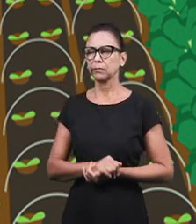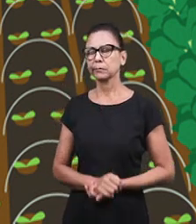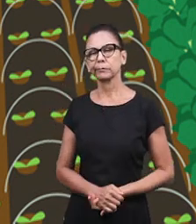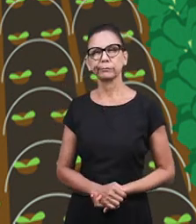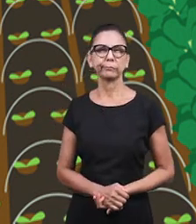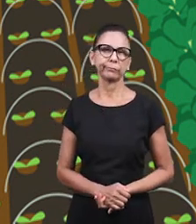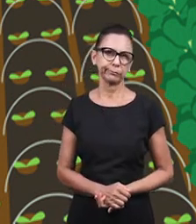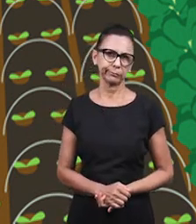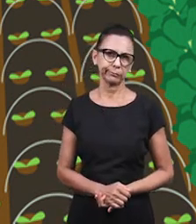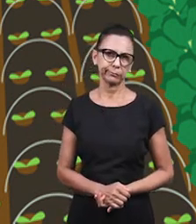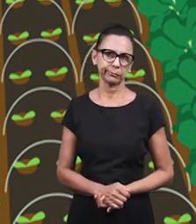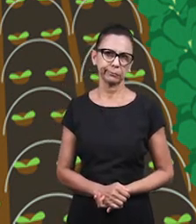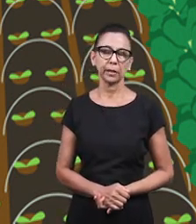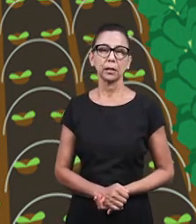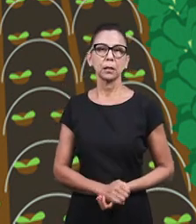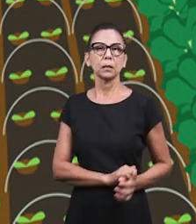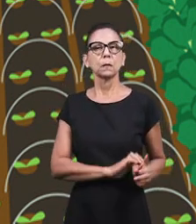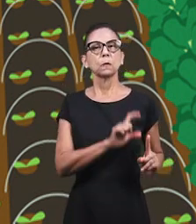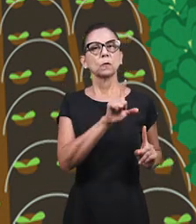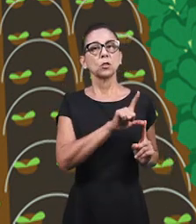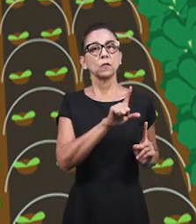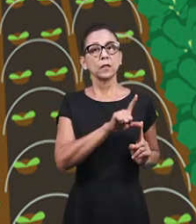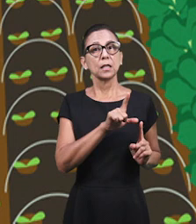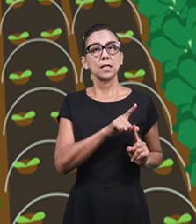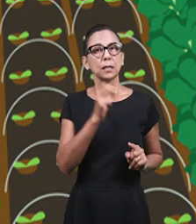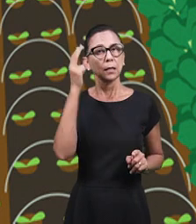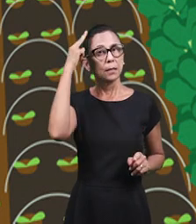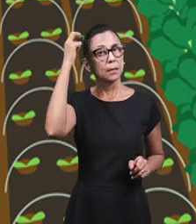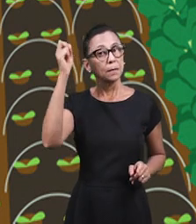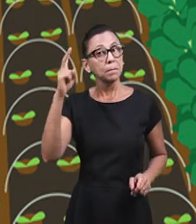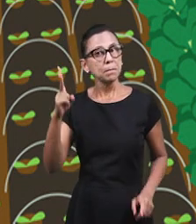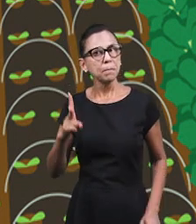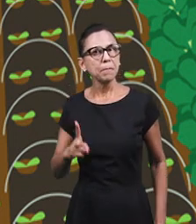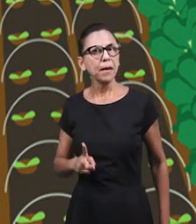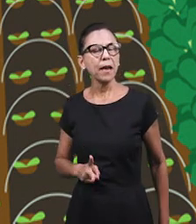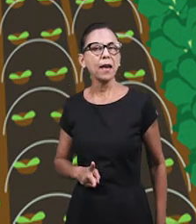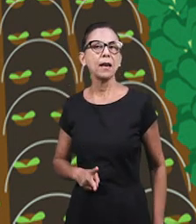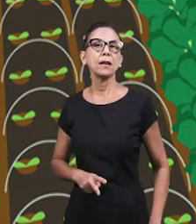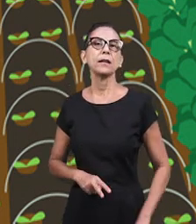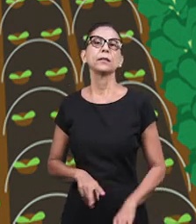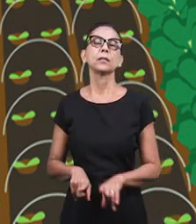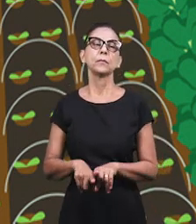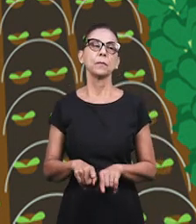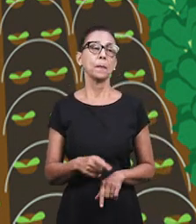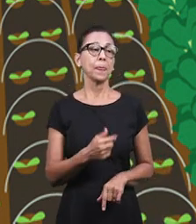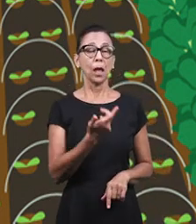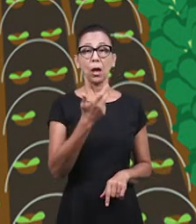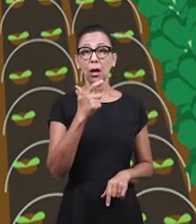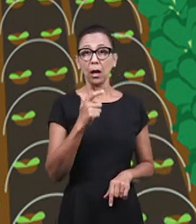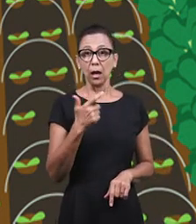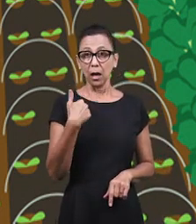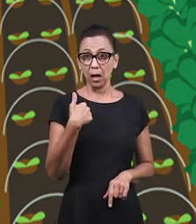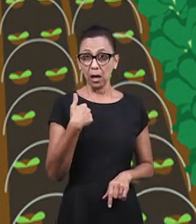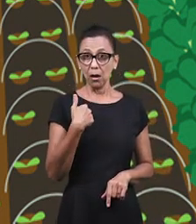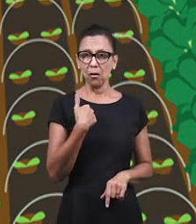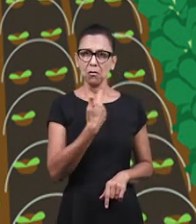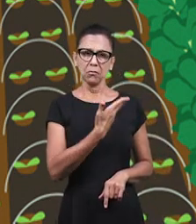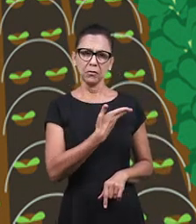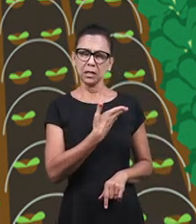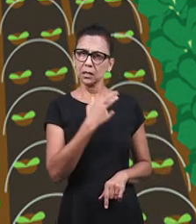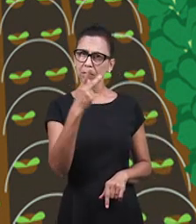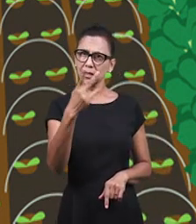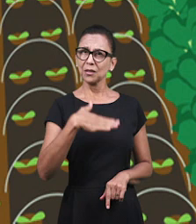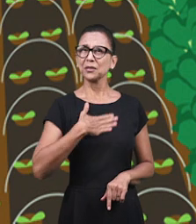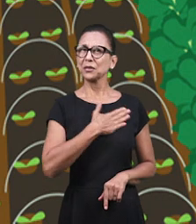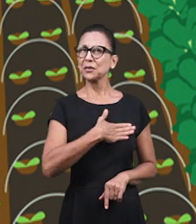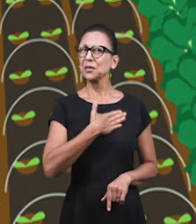adversário usa dessas mesmas artimanhas. Olha, eu sou seu vizinho, sou seu amigo, gosto muito de